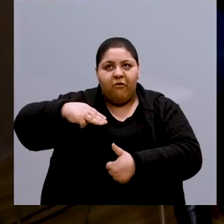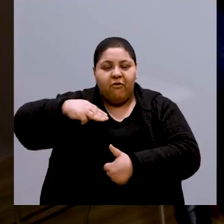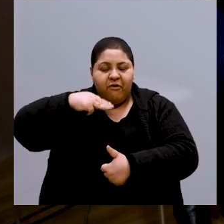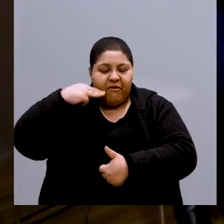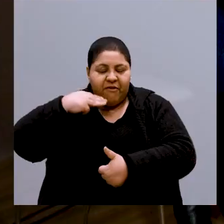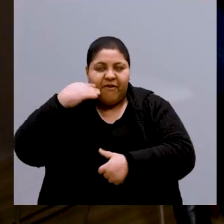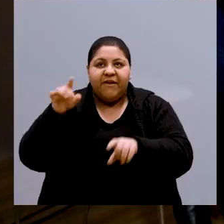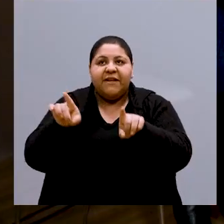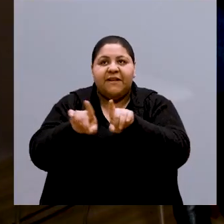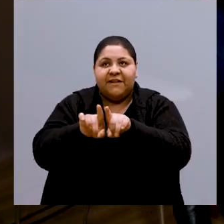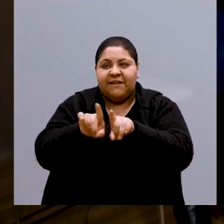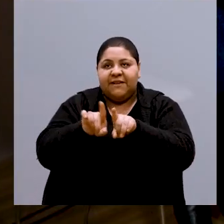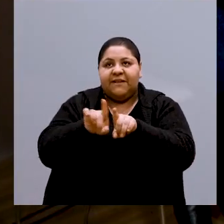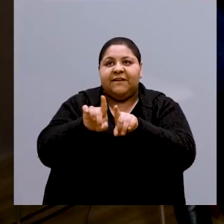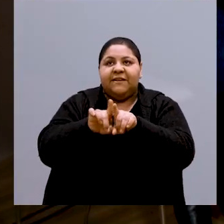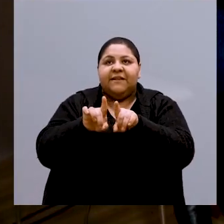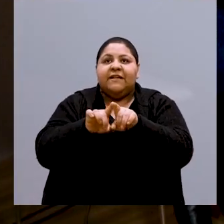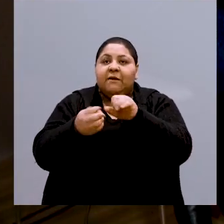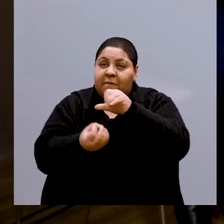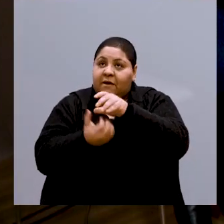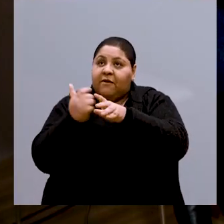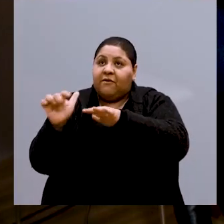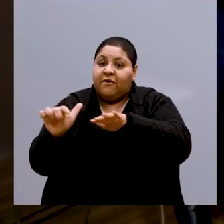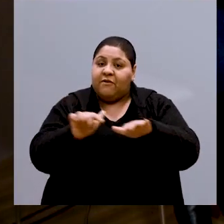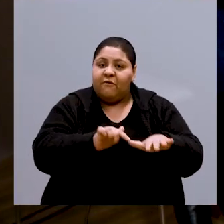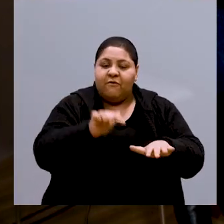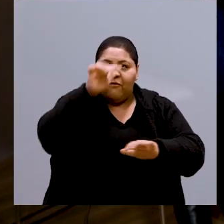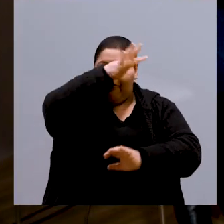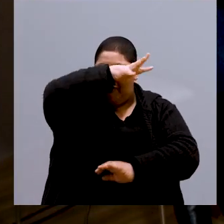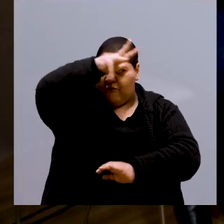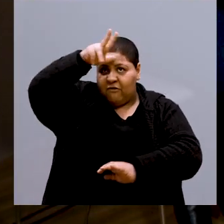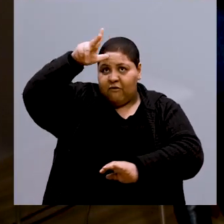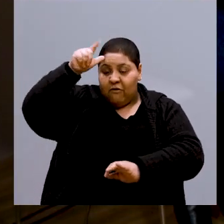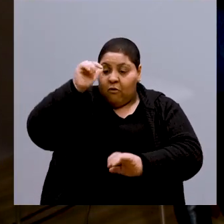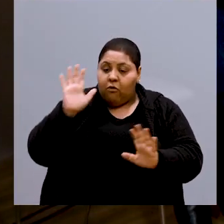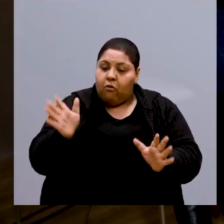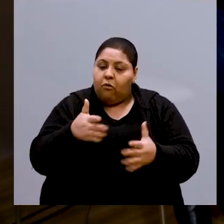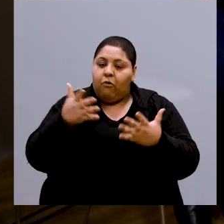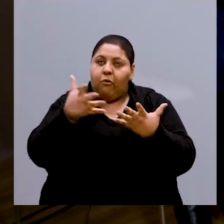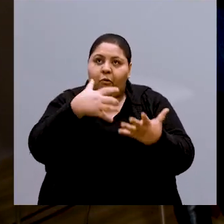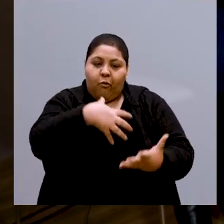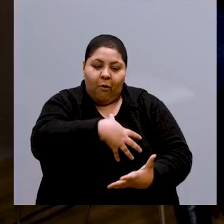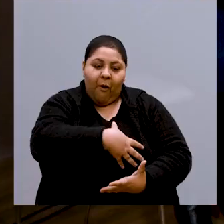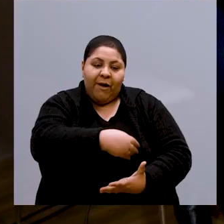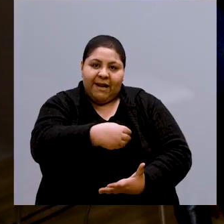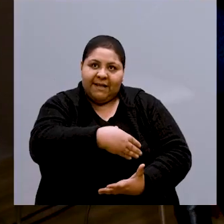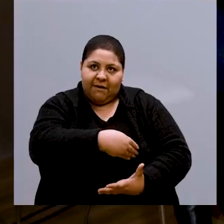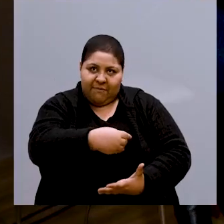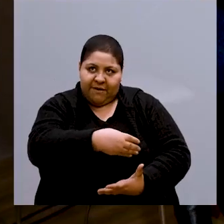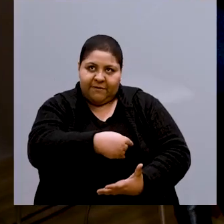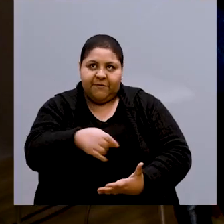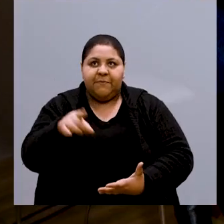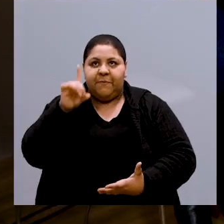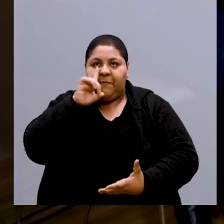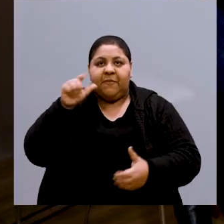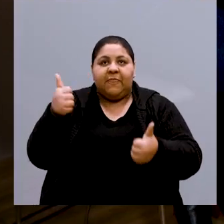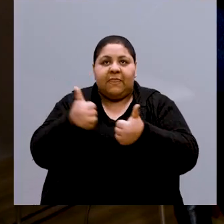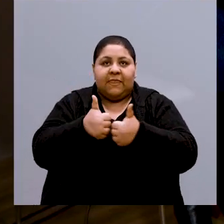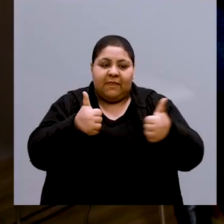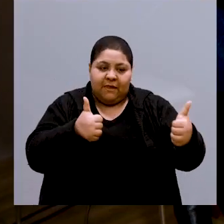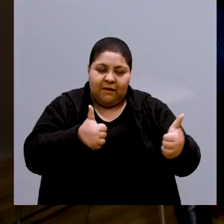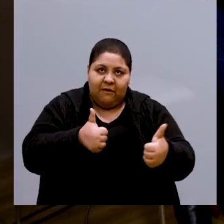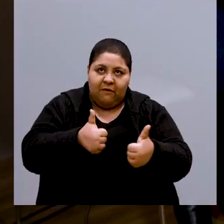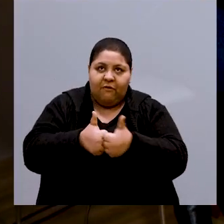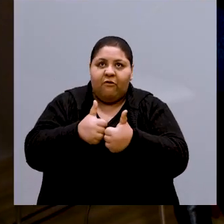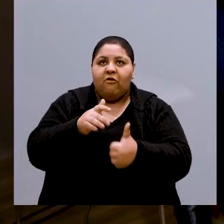Marisol Santos, que também é proponente da Semana Municipal de Incentivo ao Aleitamento Materno. Também ao lado